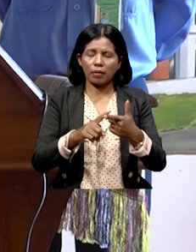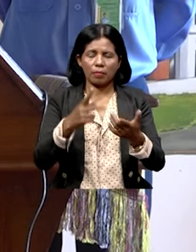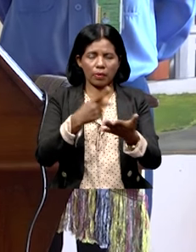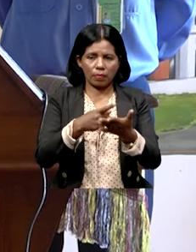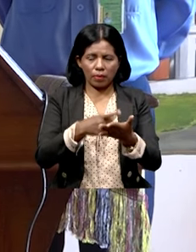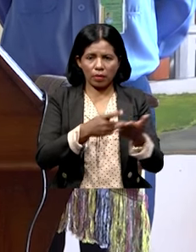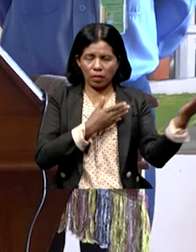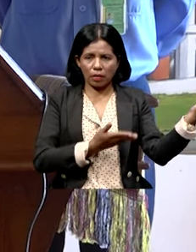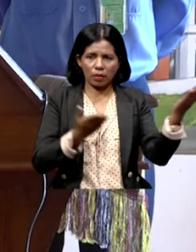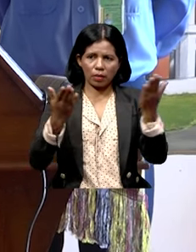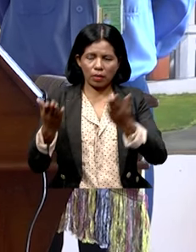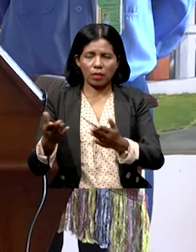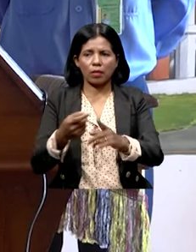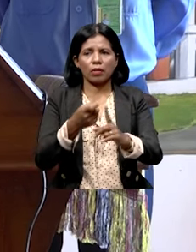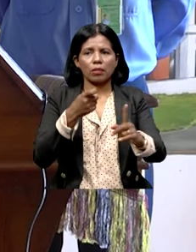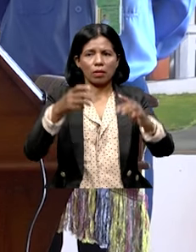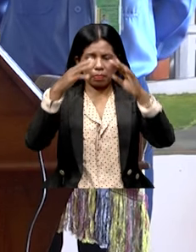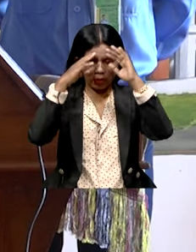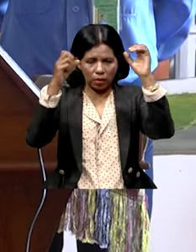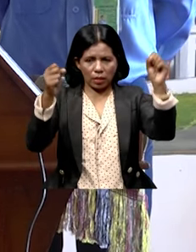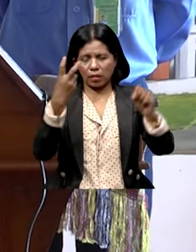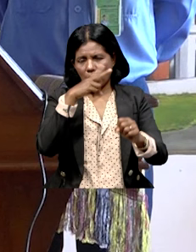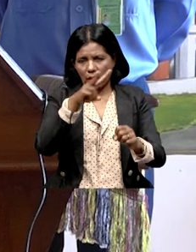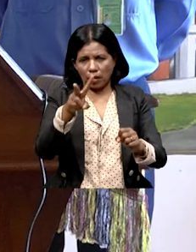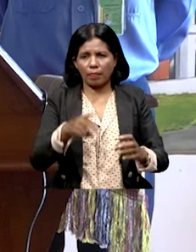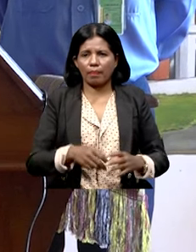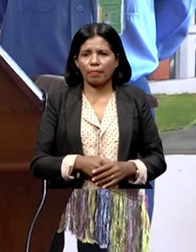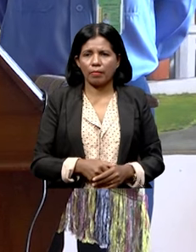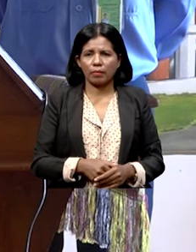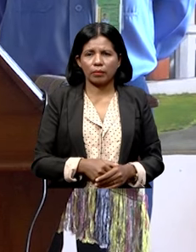mai, hoje presidência haré,